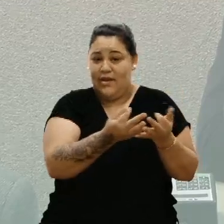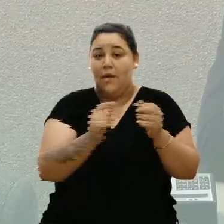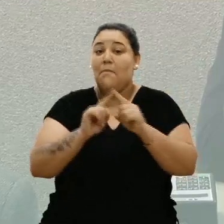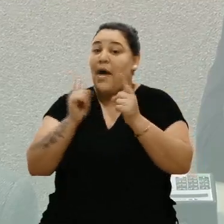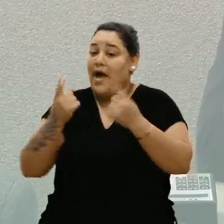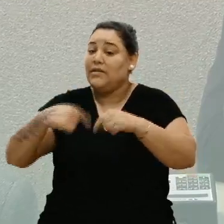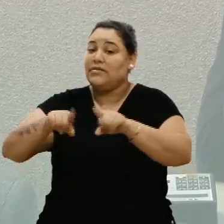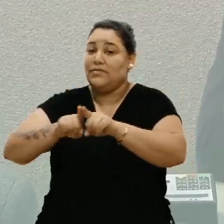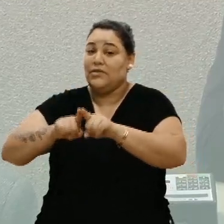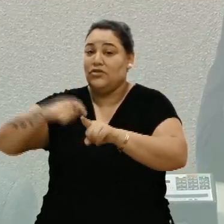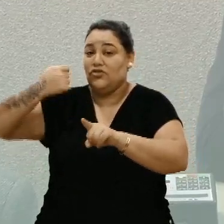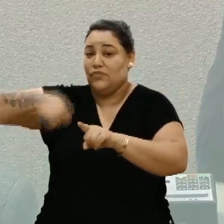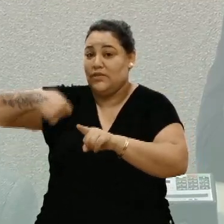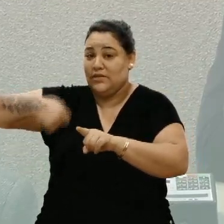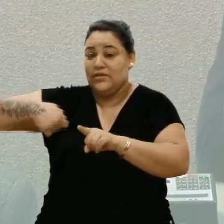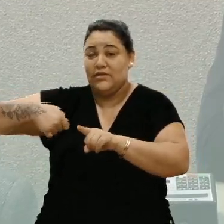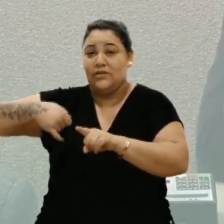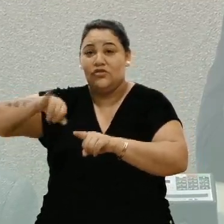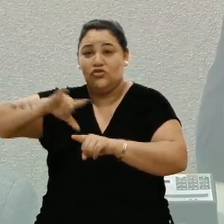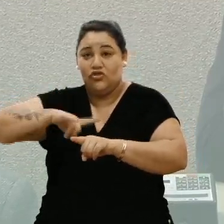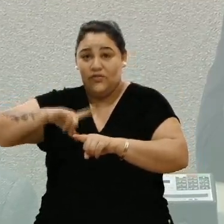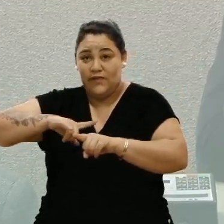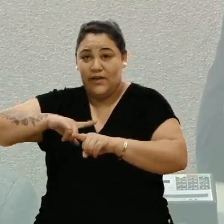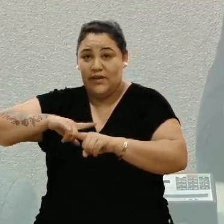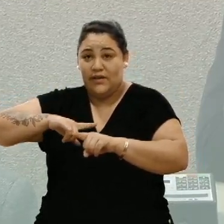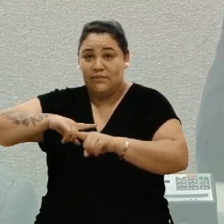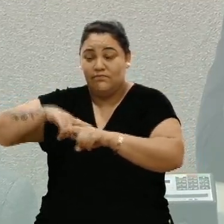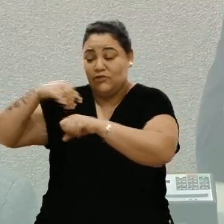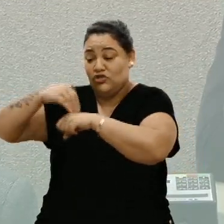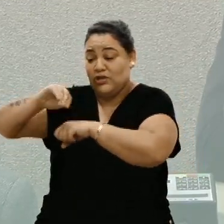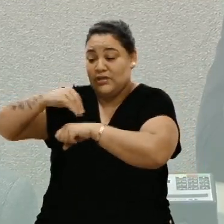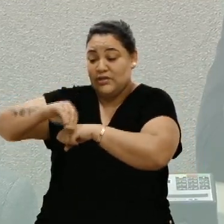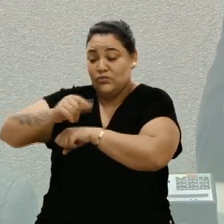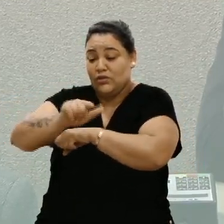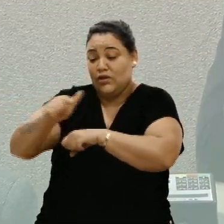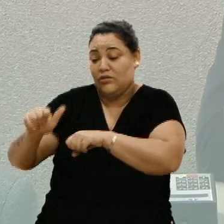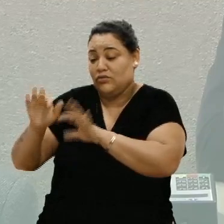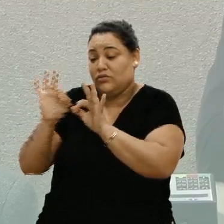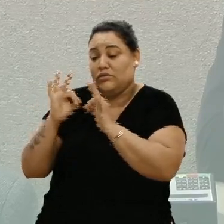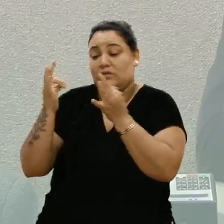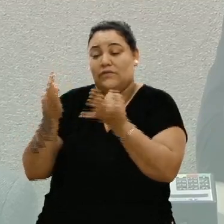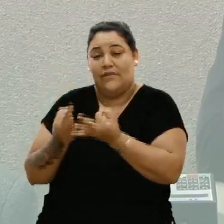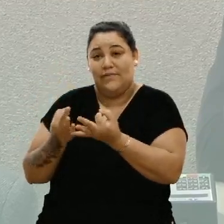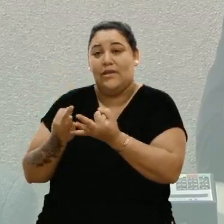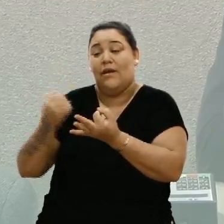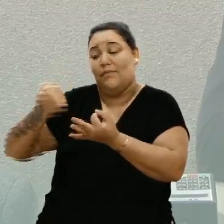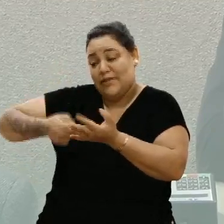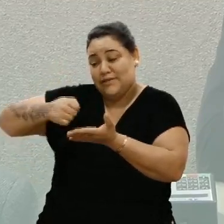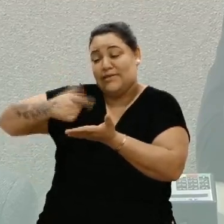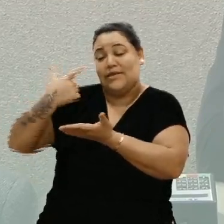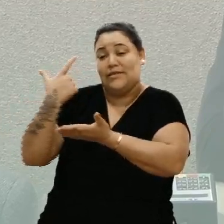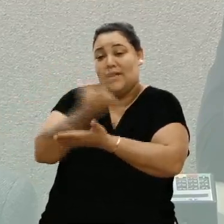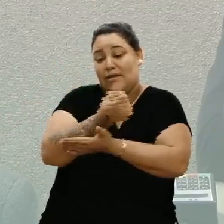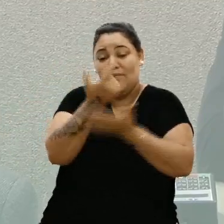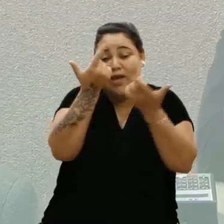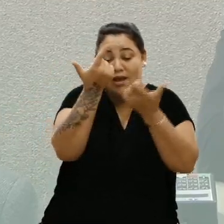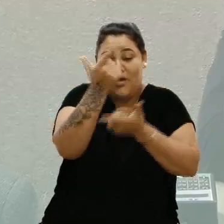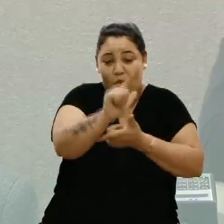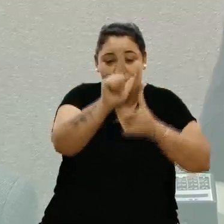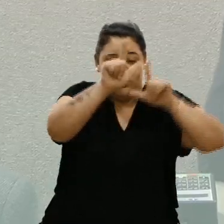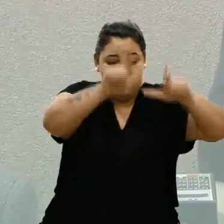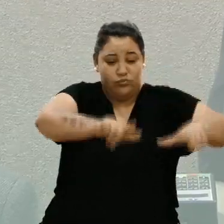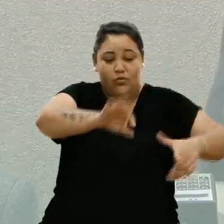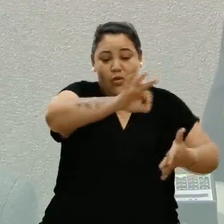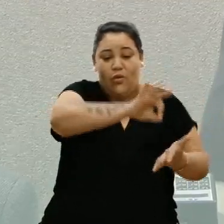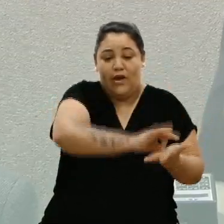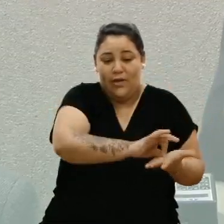se for necessário, houver o apontamento, que as demais famílias também precisem ser removidas para outro local para se sanear